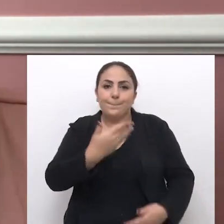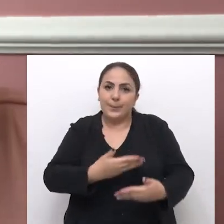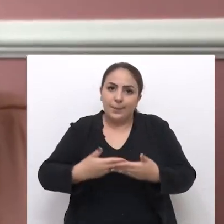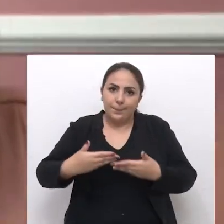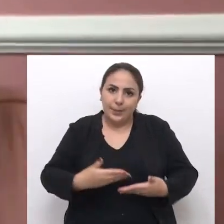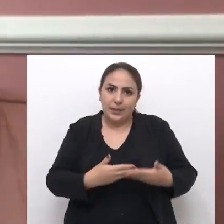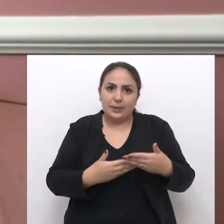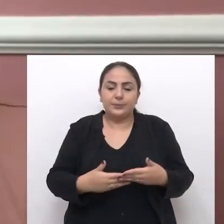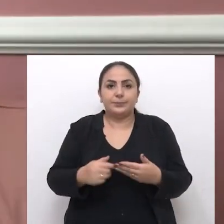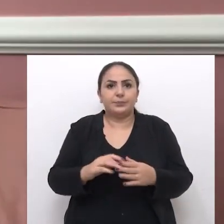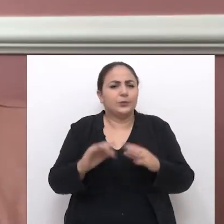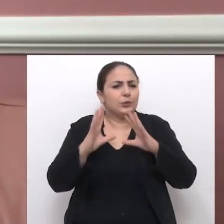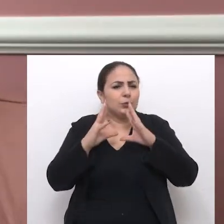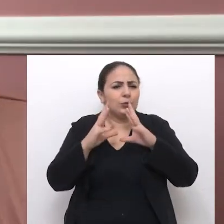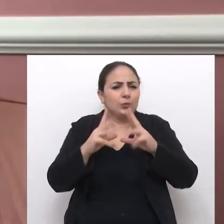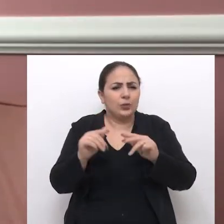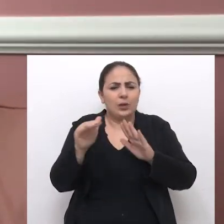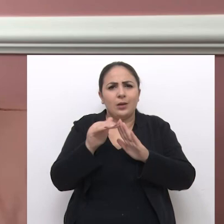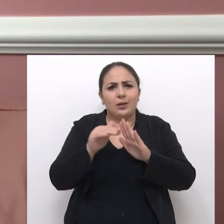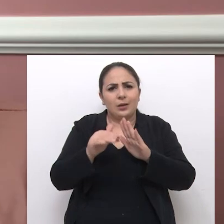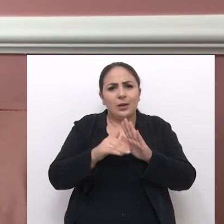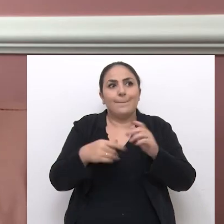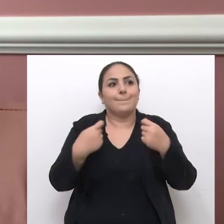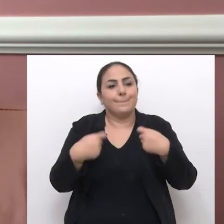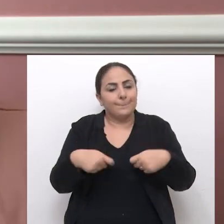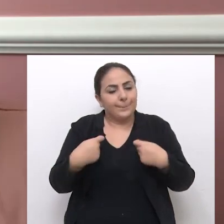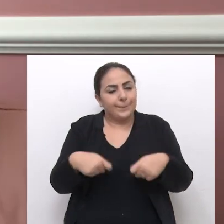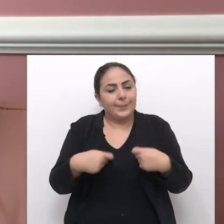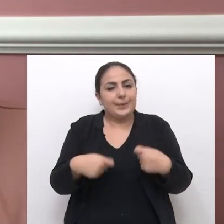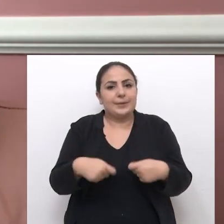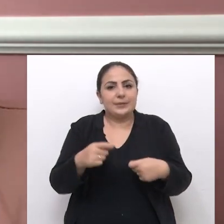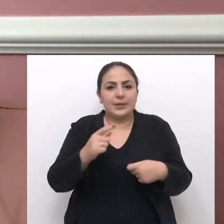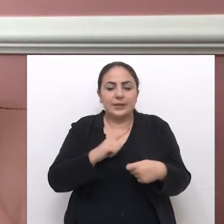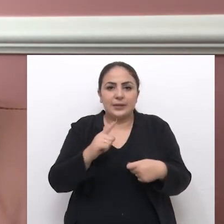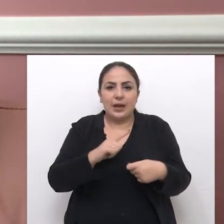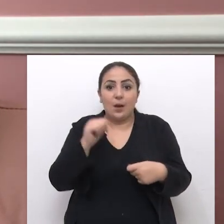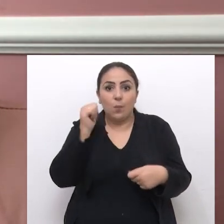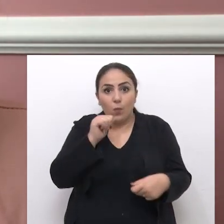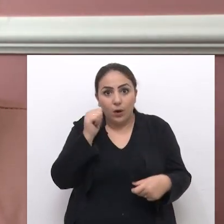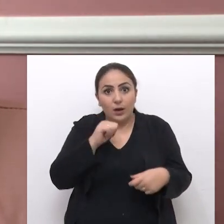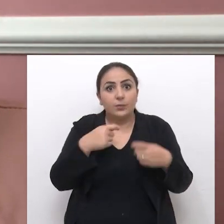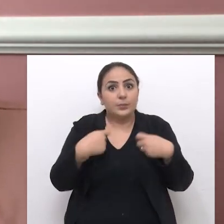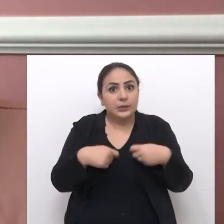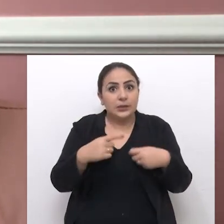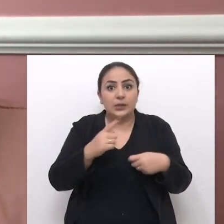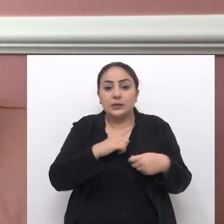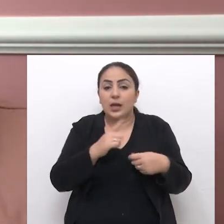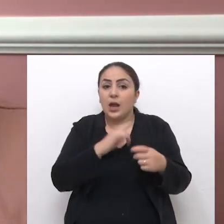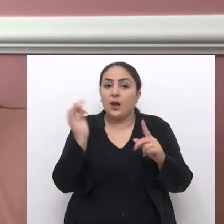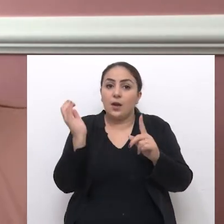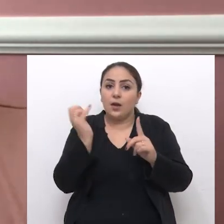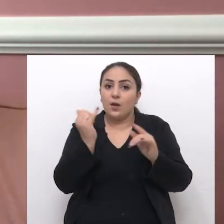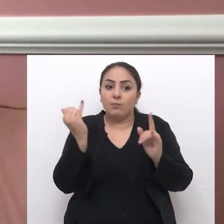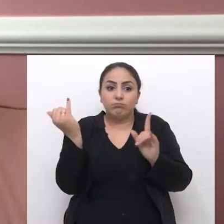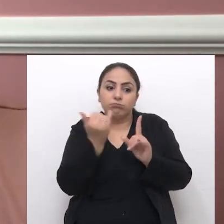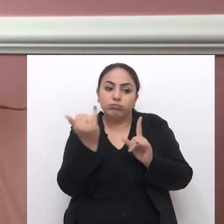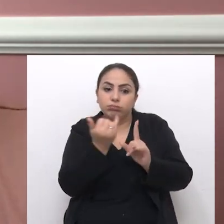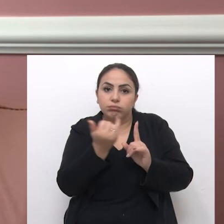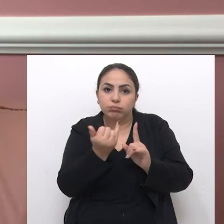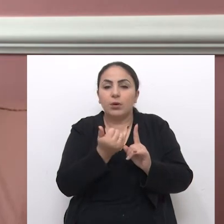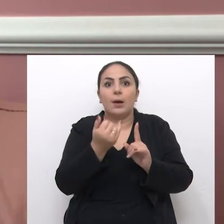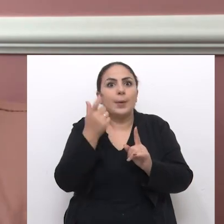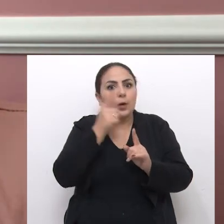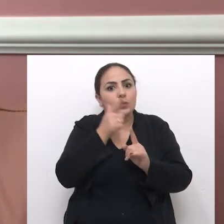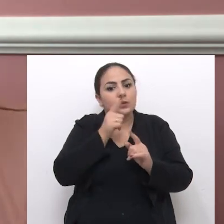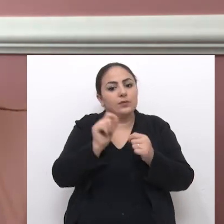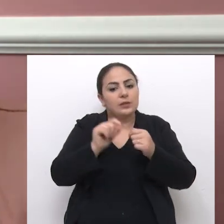do bebê. Então, todas essas questões, elas precisam As mulheres precisam ter a informação, né,